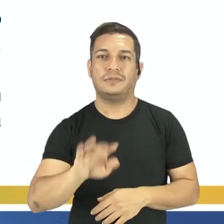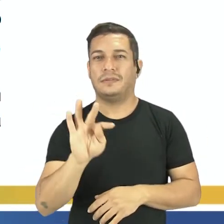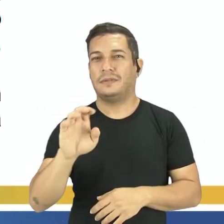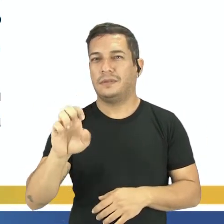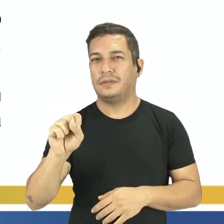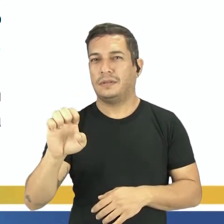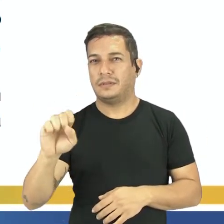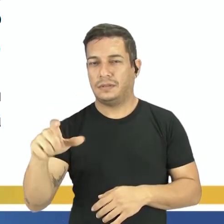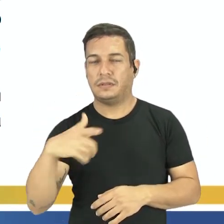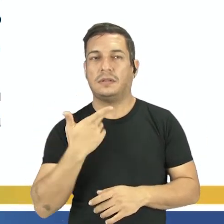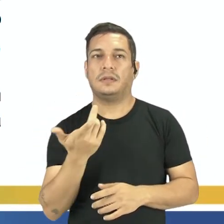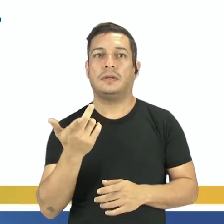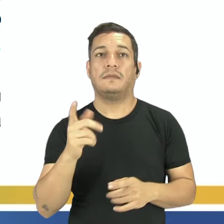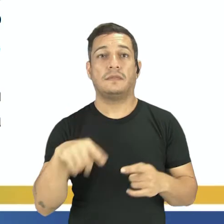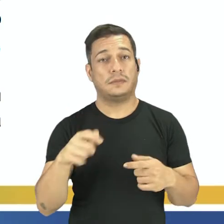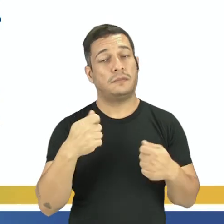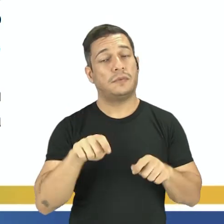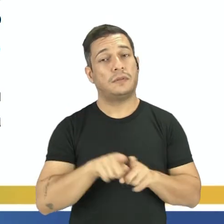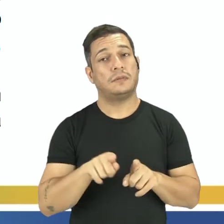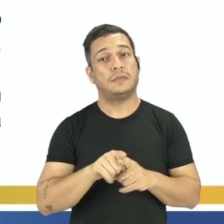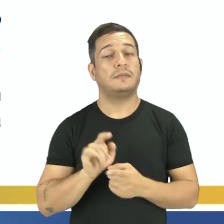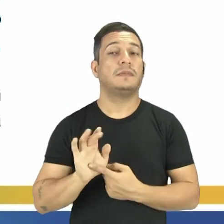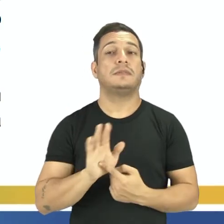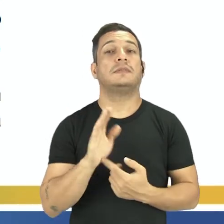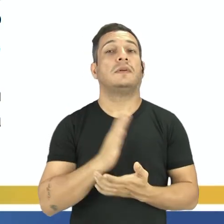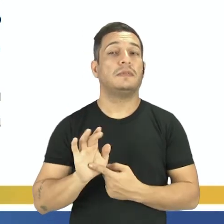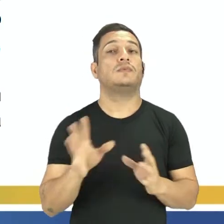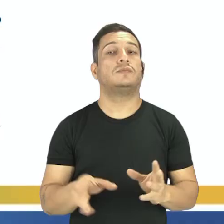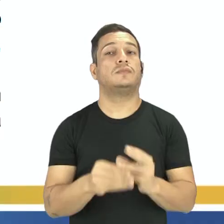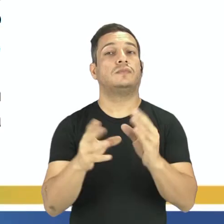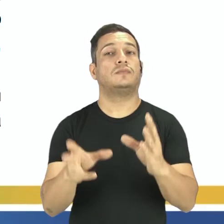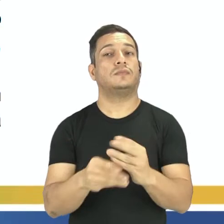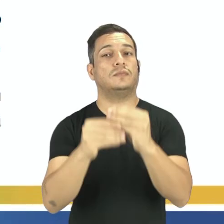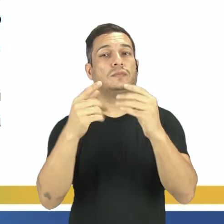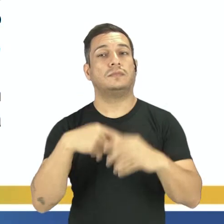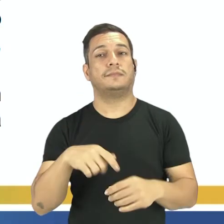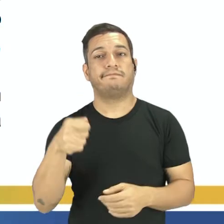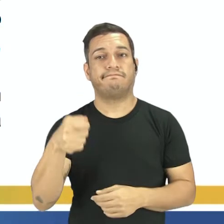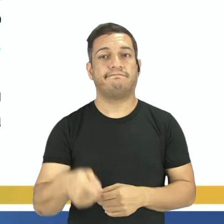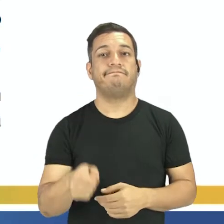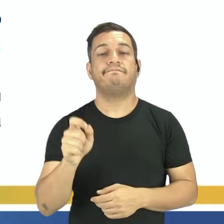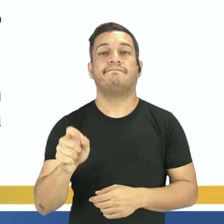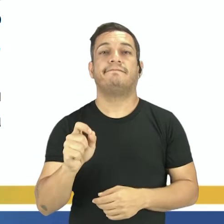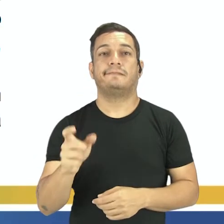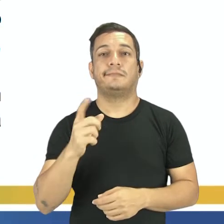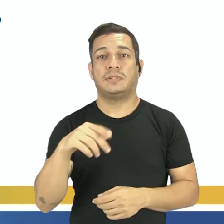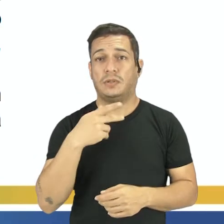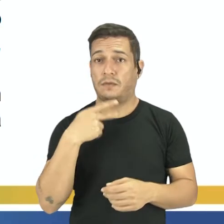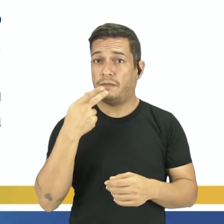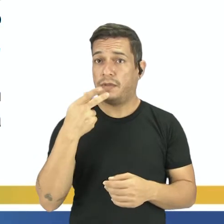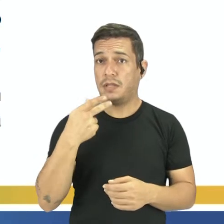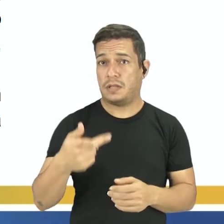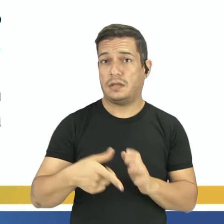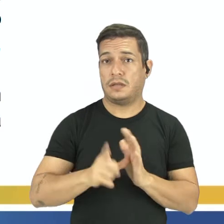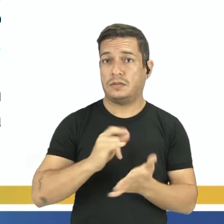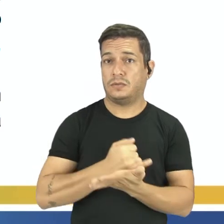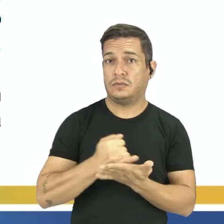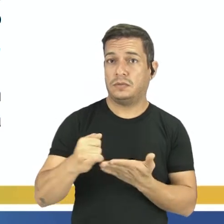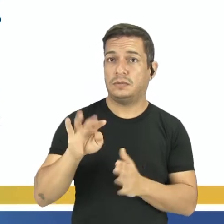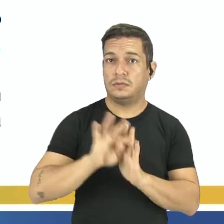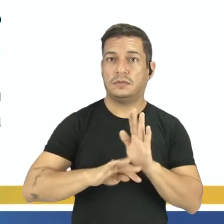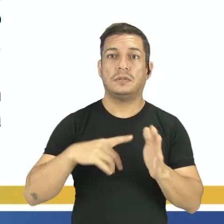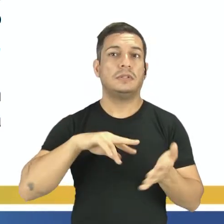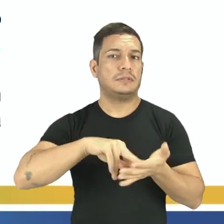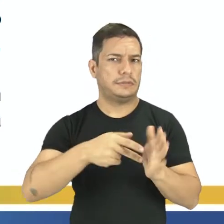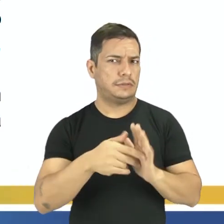só fazer a mera redundância. Você pode trazer ali mais alguns complementos, ou então confirmar exatamente que o que você falou lá no início do texto tinha